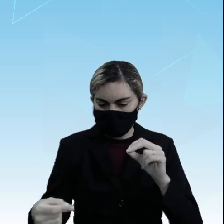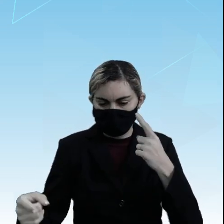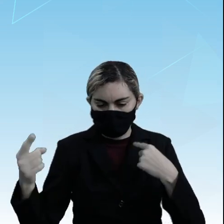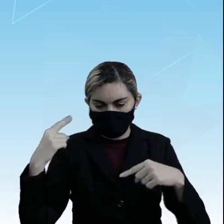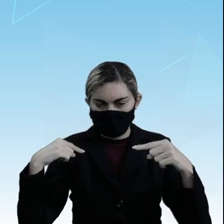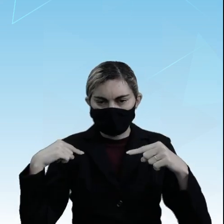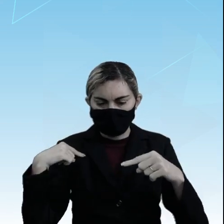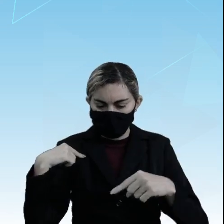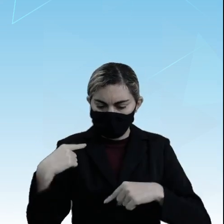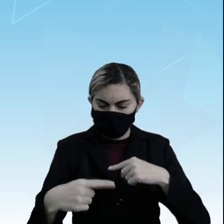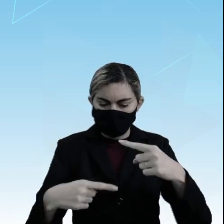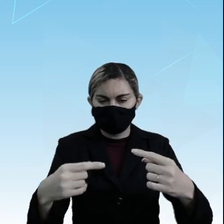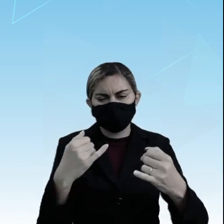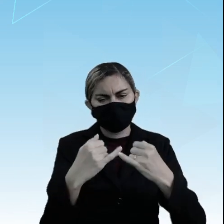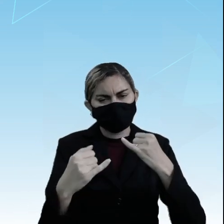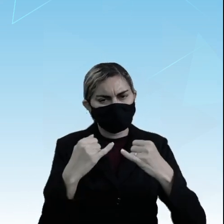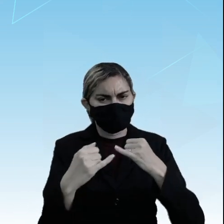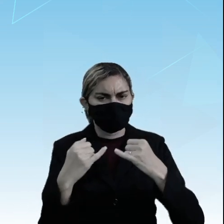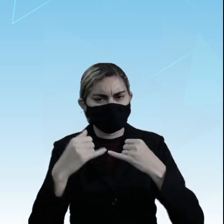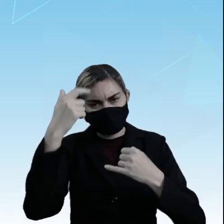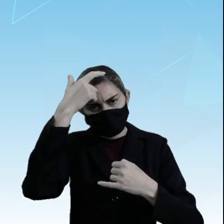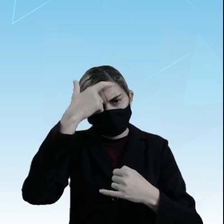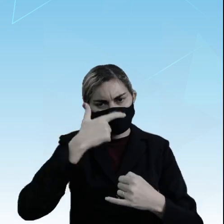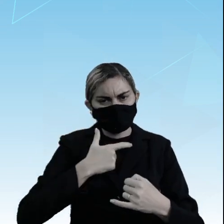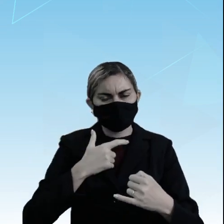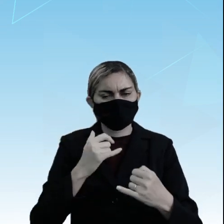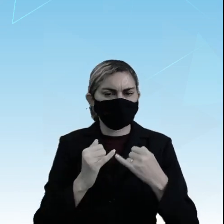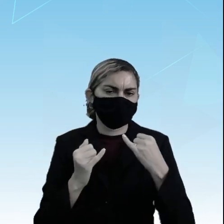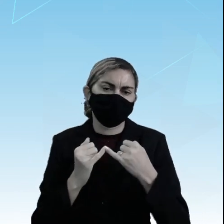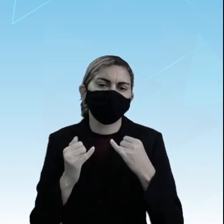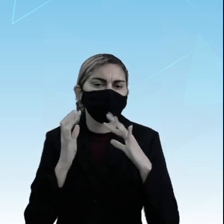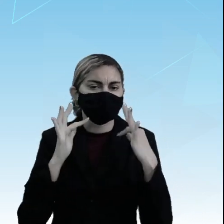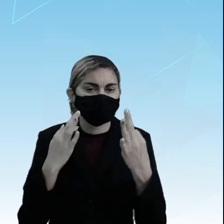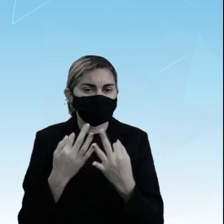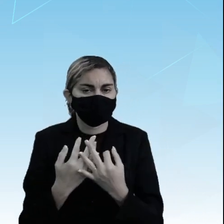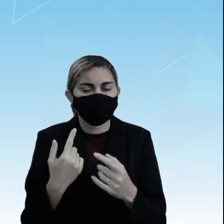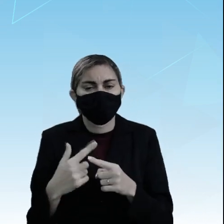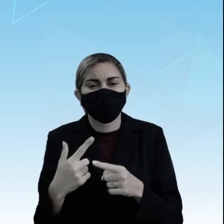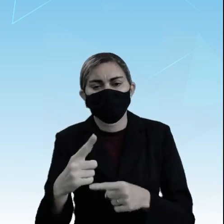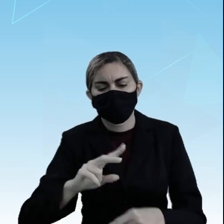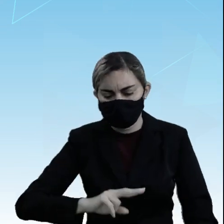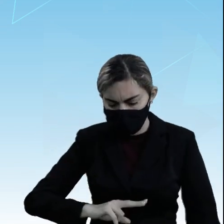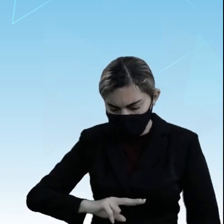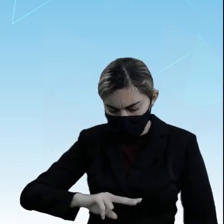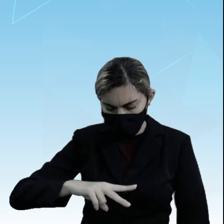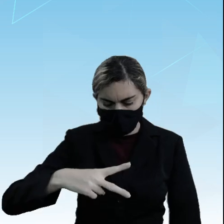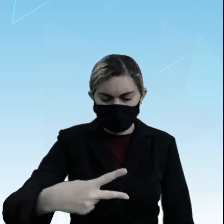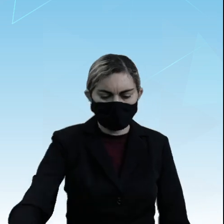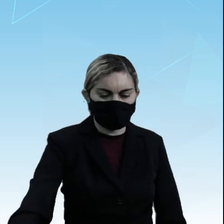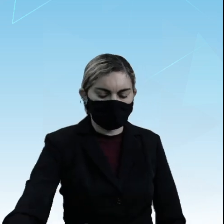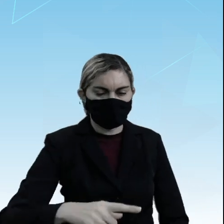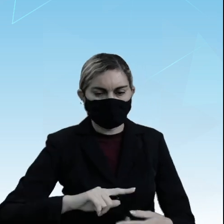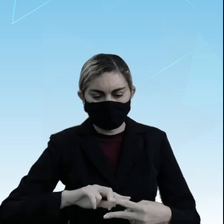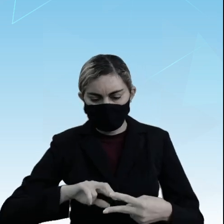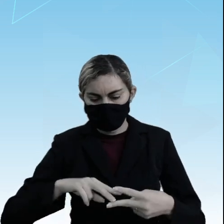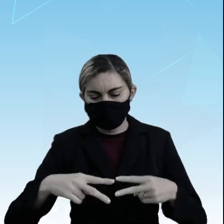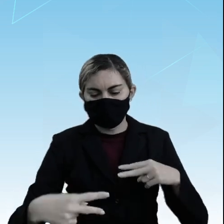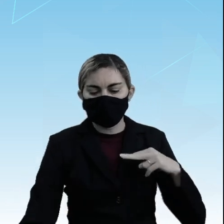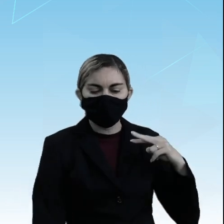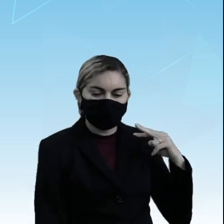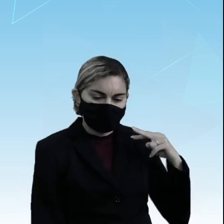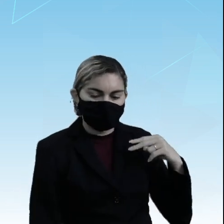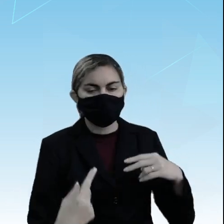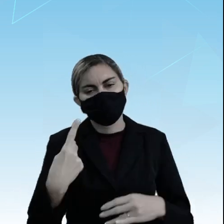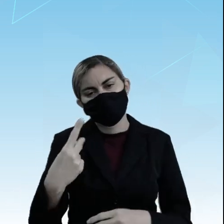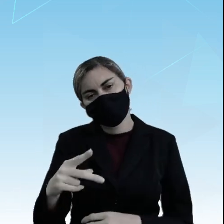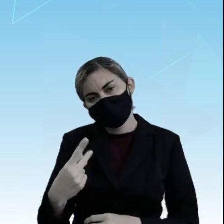certa forma, se assemelha aos seus parentes. Porque você recebeu uma herança genética deles.